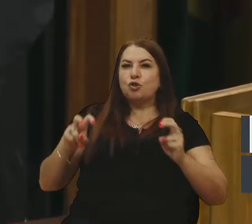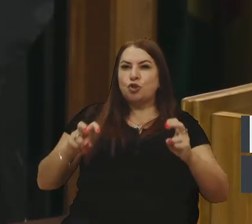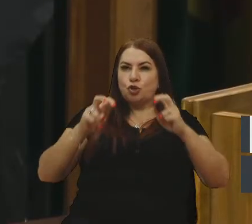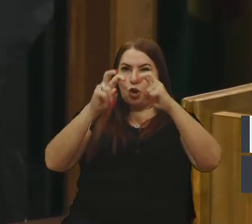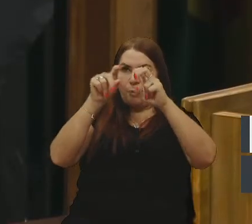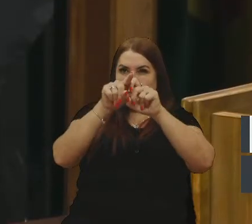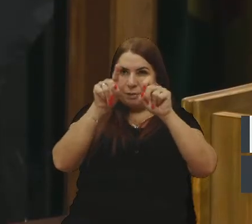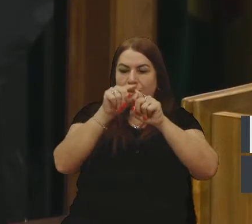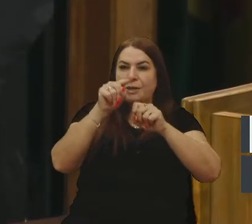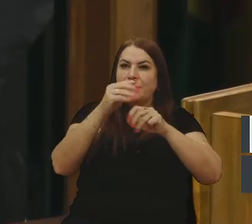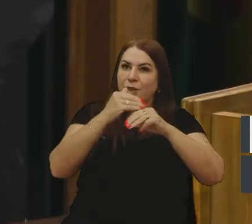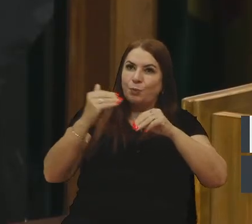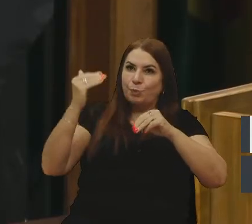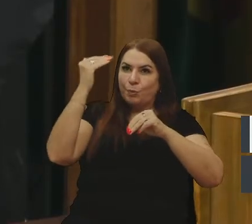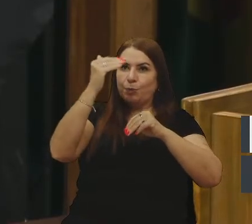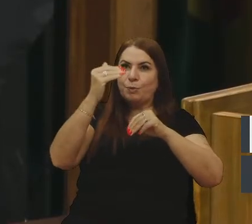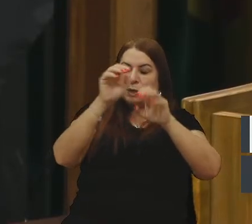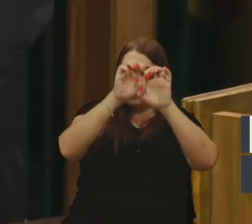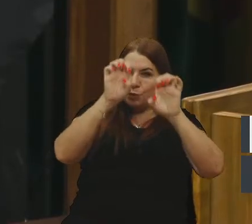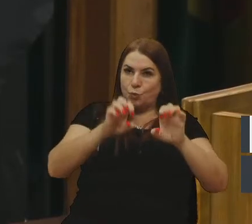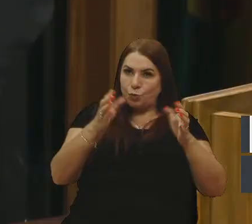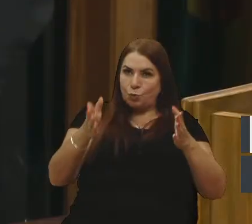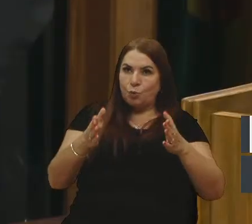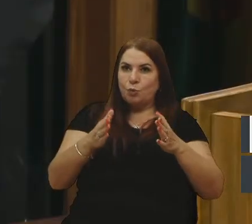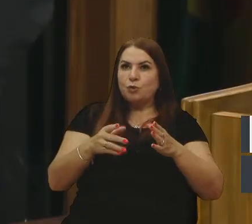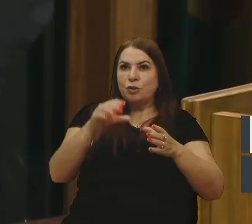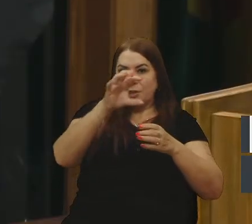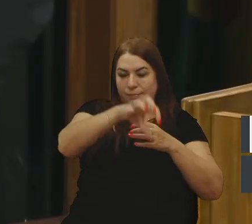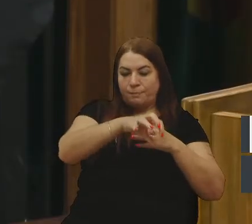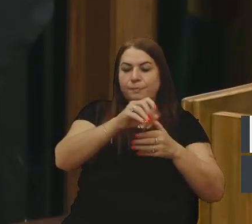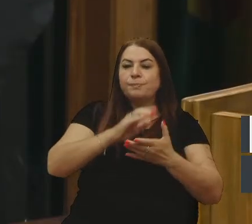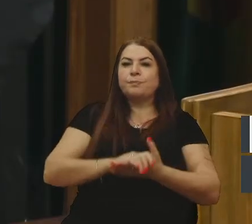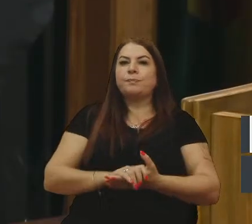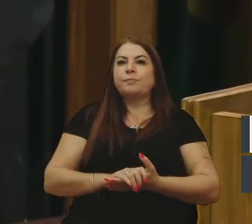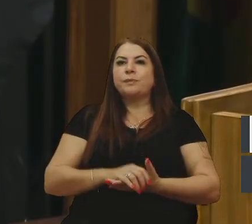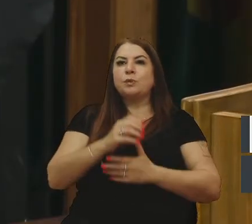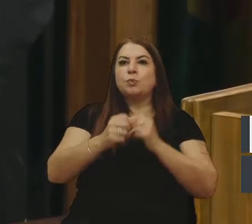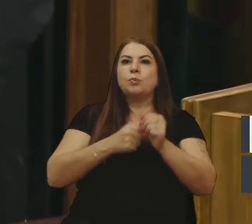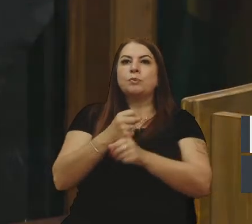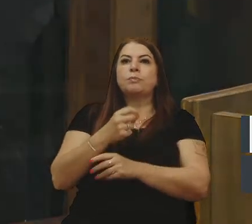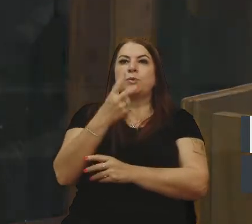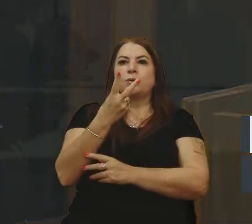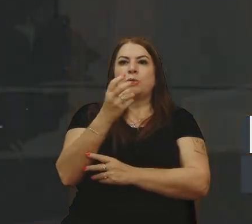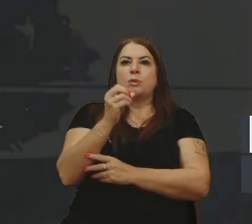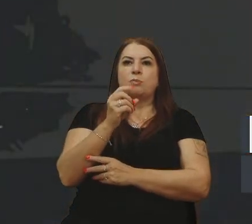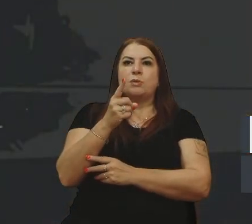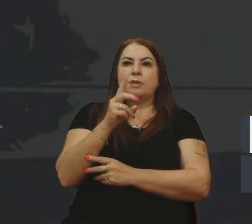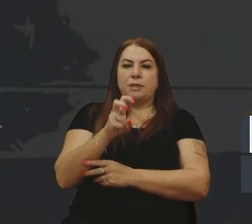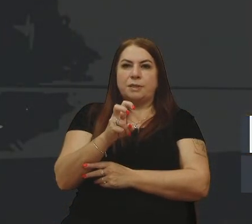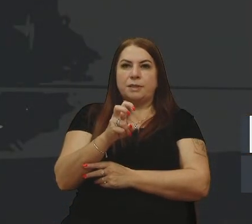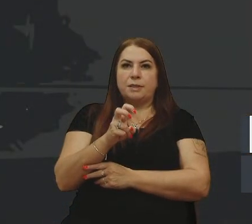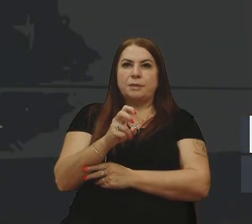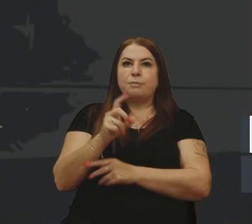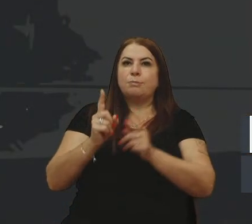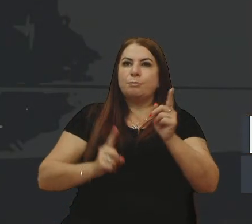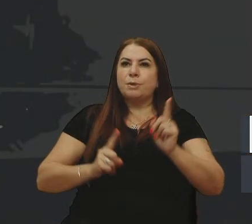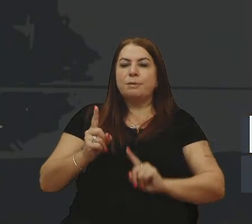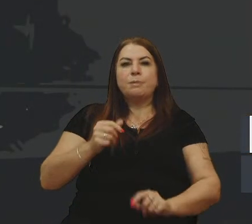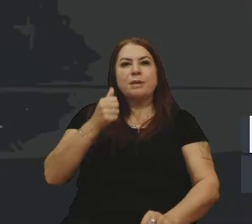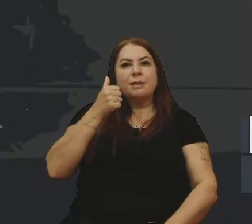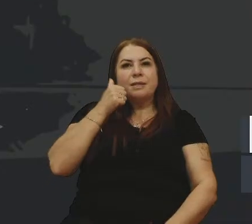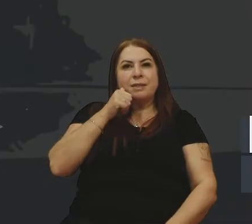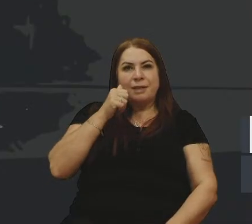no sobrepiso, que fica a estrutura hoje da franqueadora. E no ano de 2015, uma prima da Ana, lá em Passo